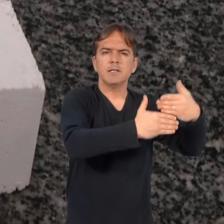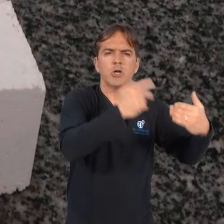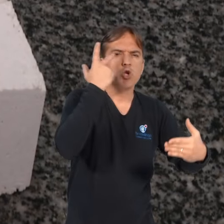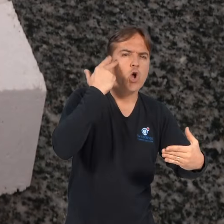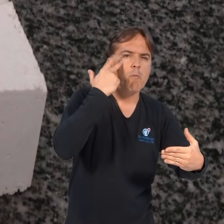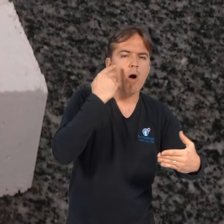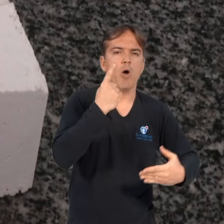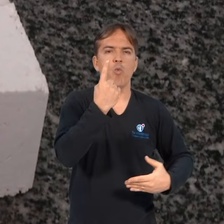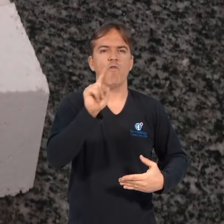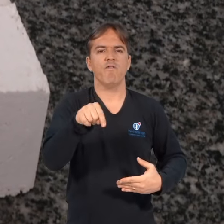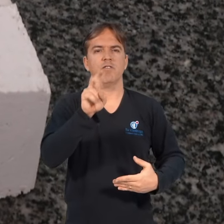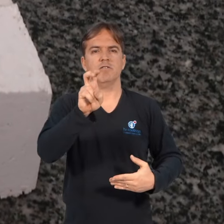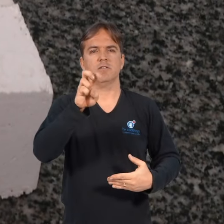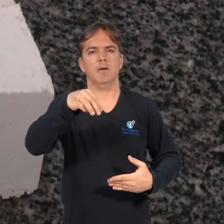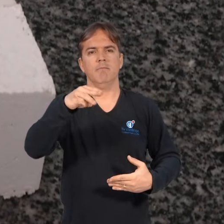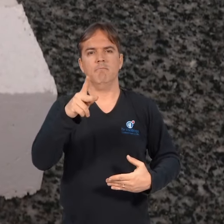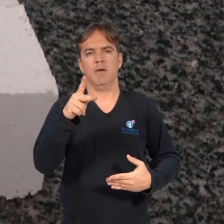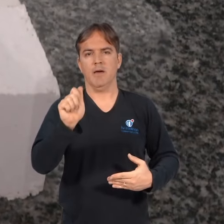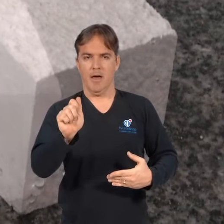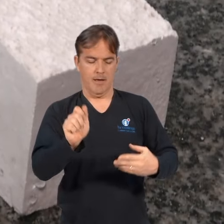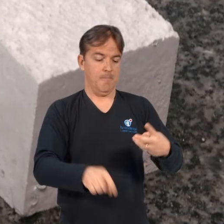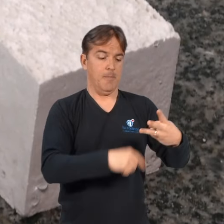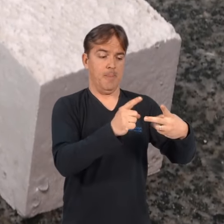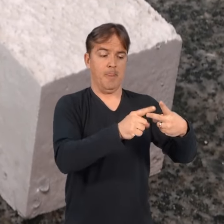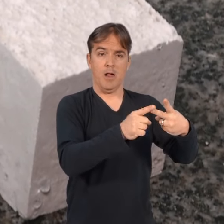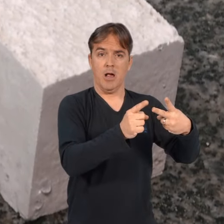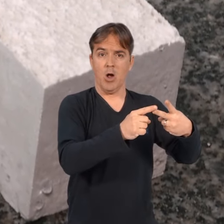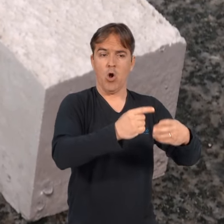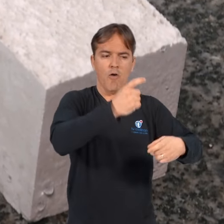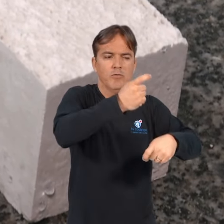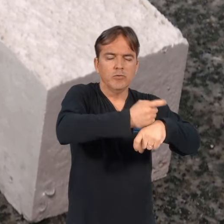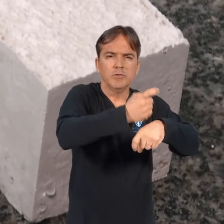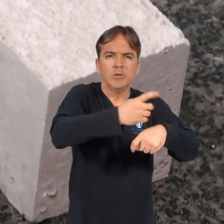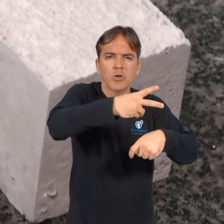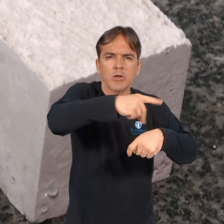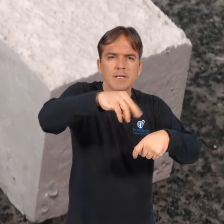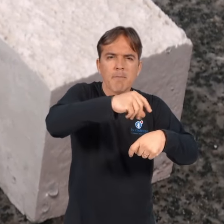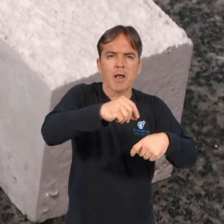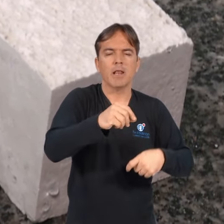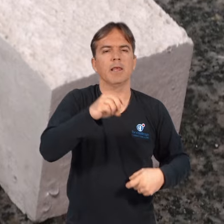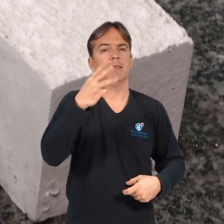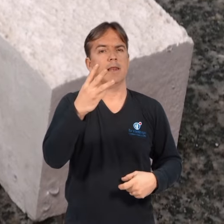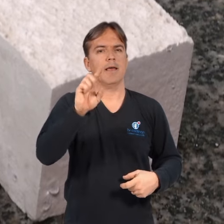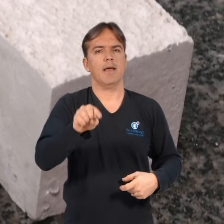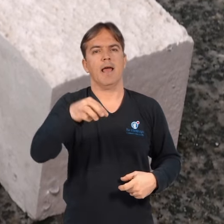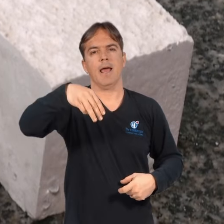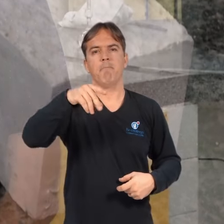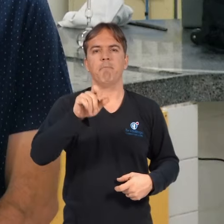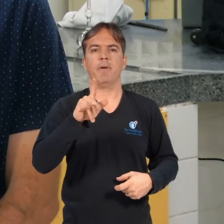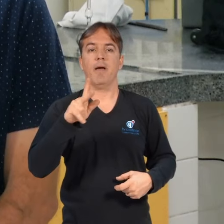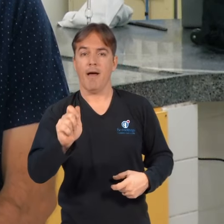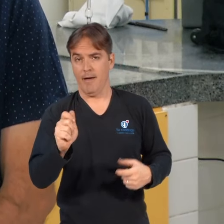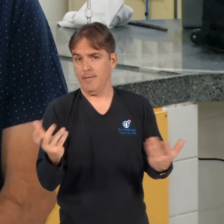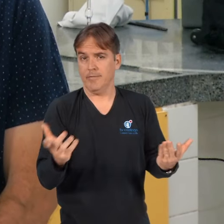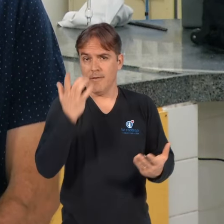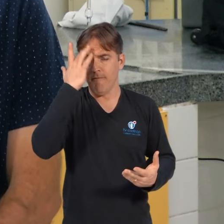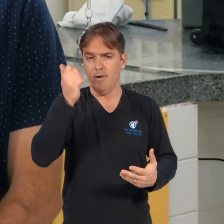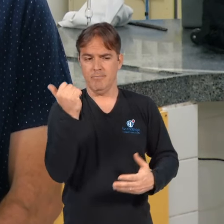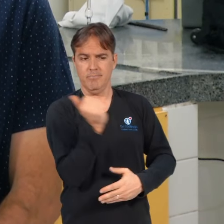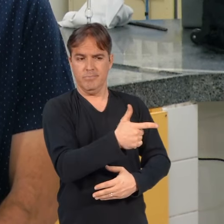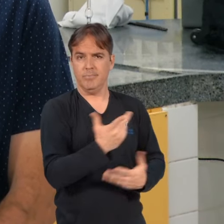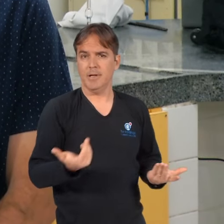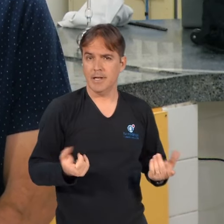é em torno de 1,5 MPa. E os blocos de concreto acima de 3 MPa. Então a gente chegou numa resistência mecânica muito boa. Questões de encaixe,